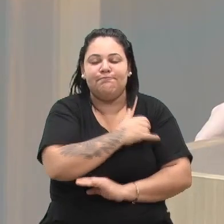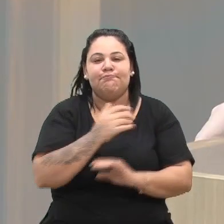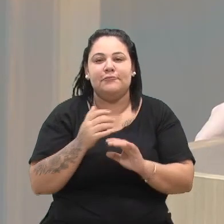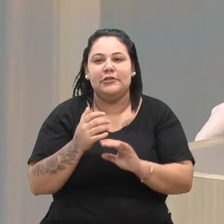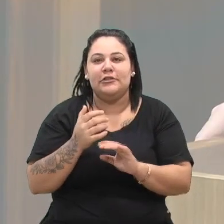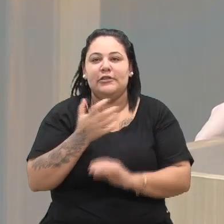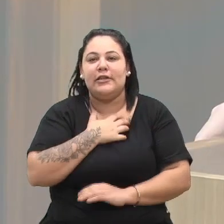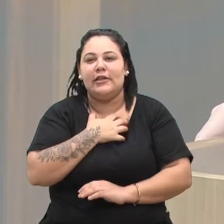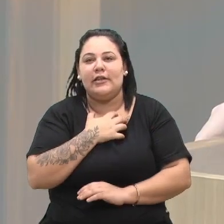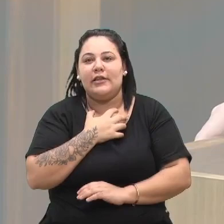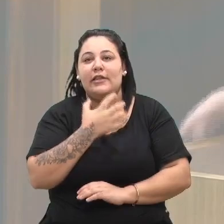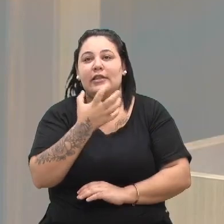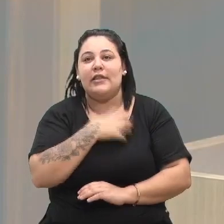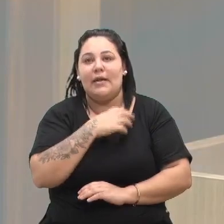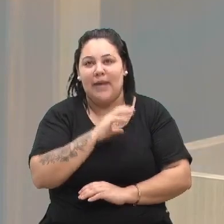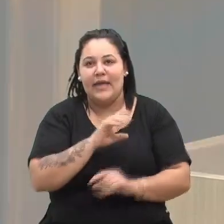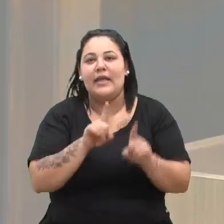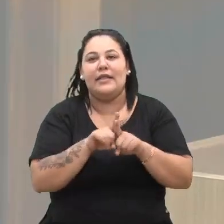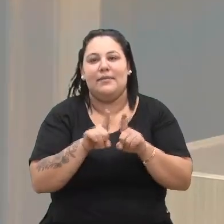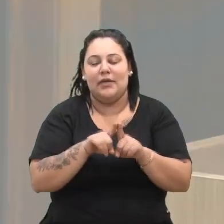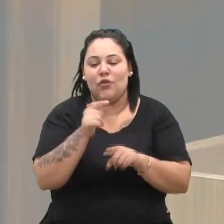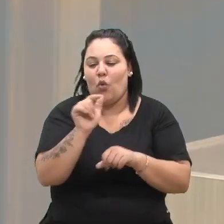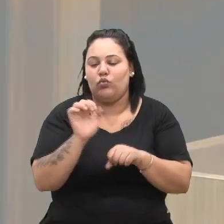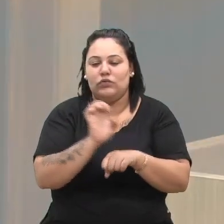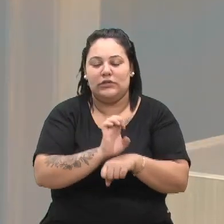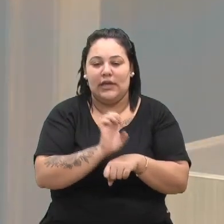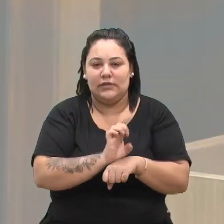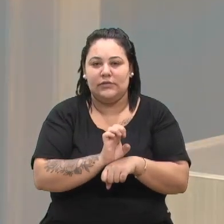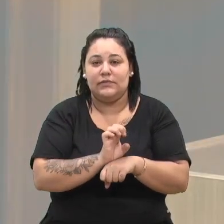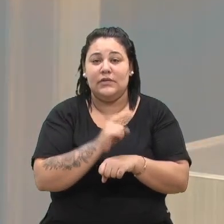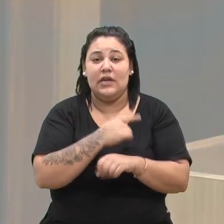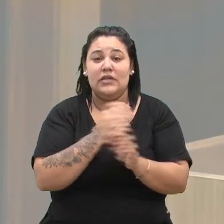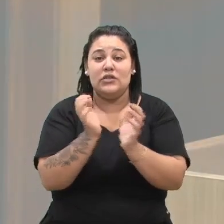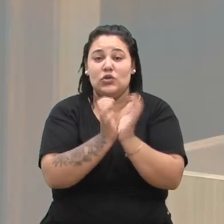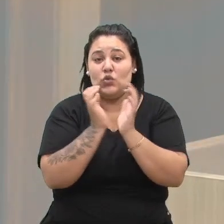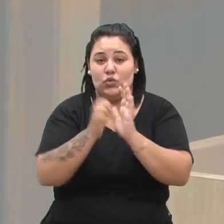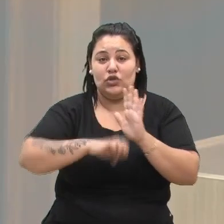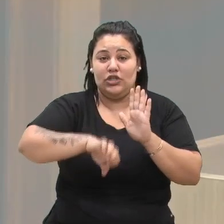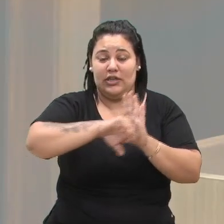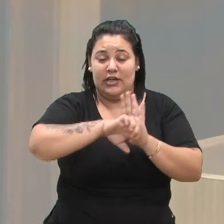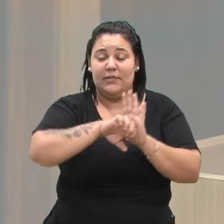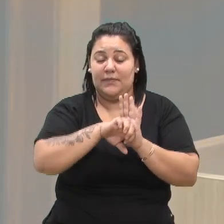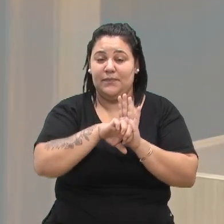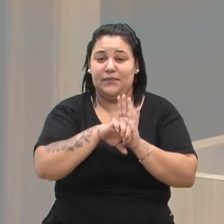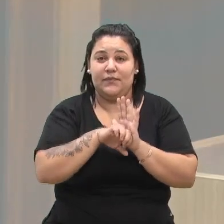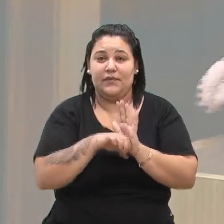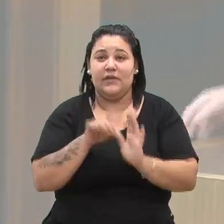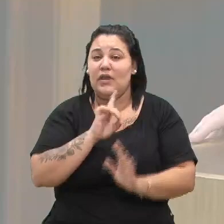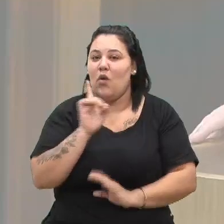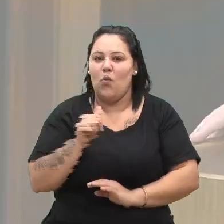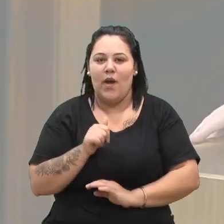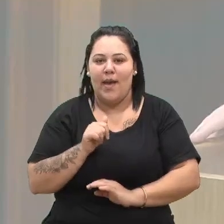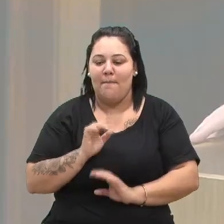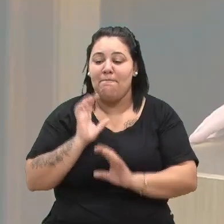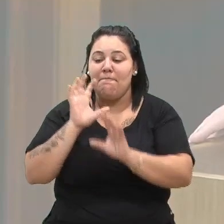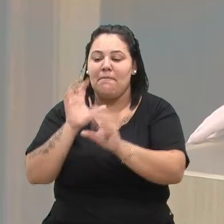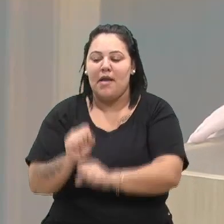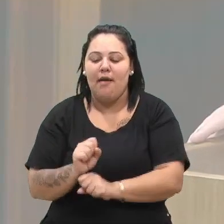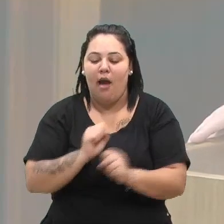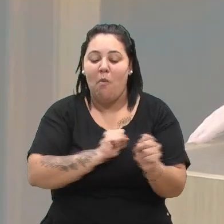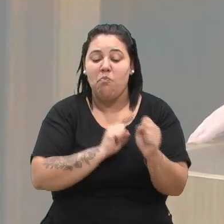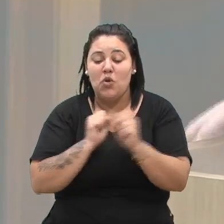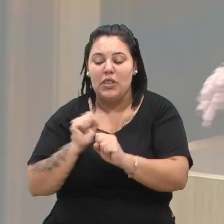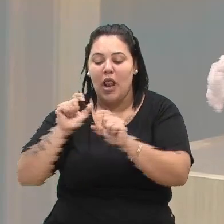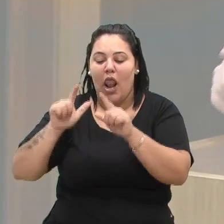estados. Para facções, ao contrário das milícias, não é o domínio do poder local que está em